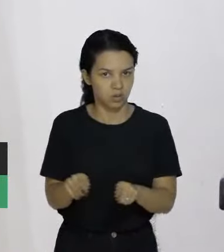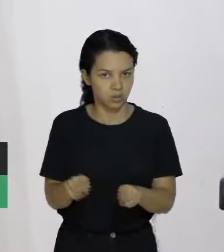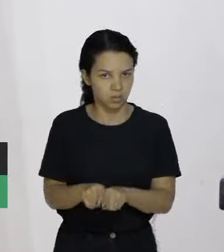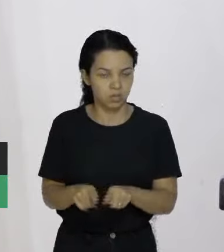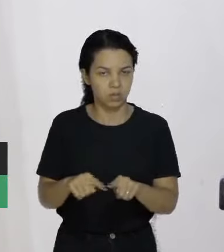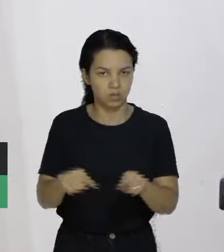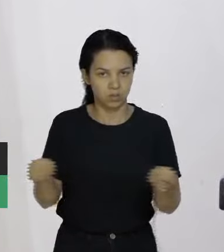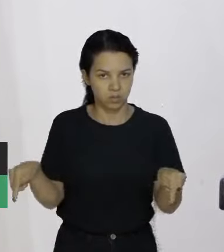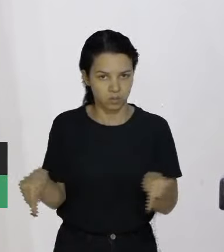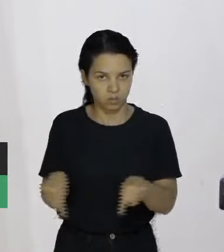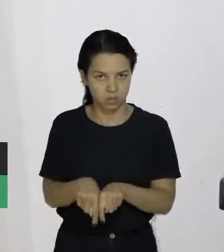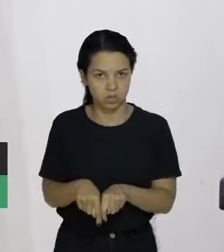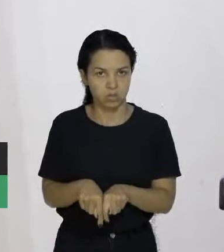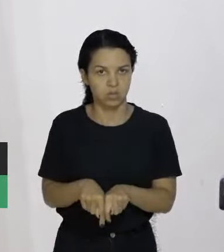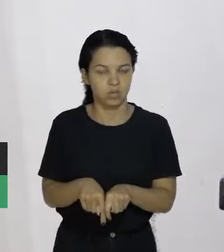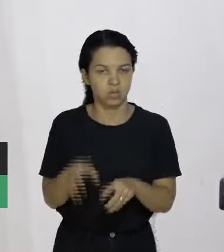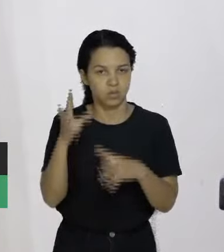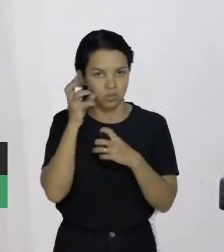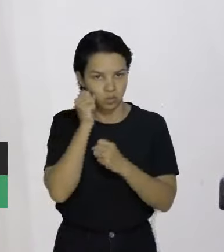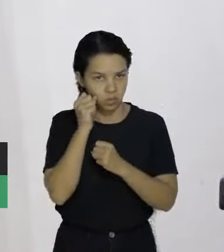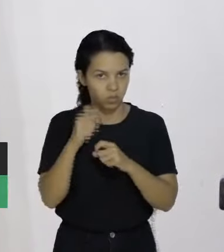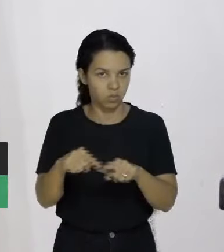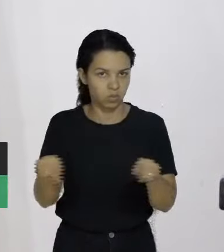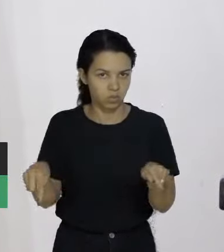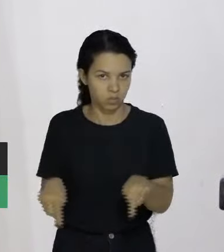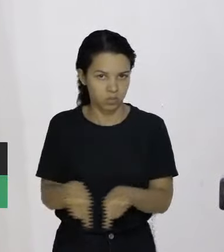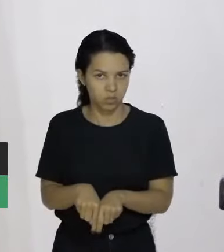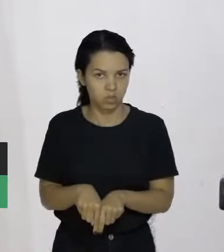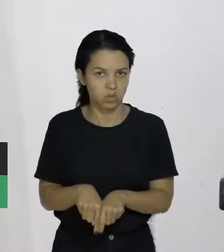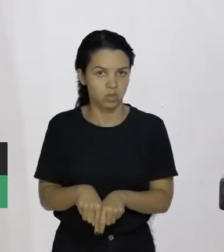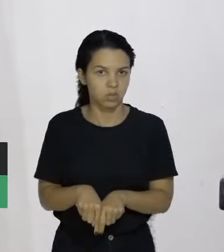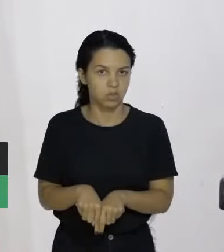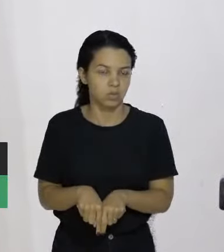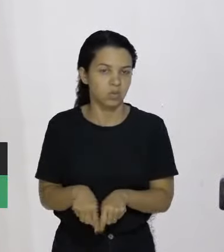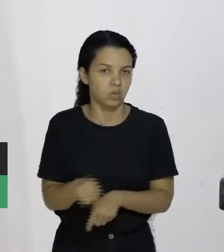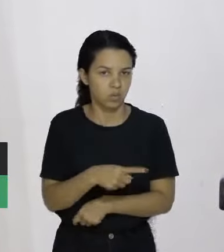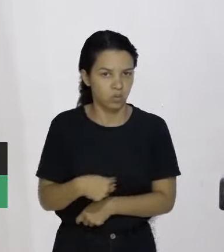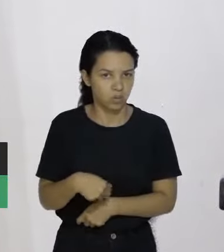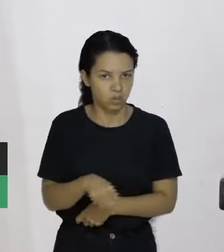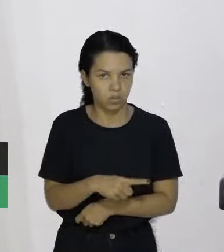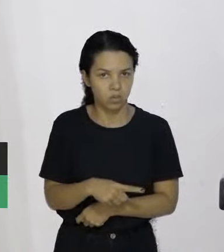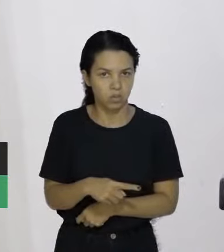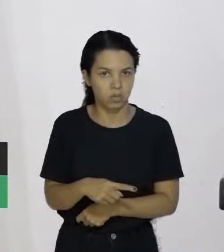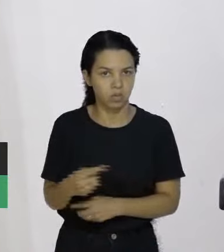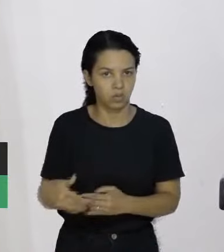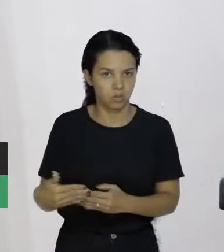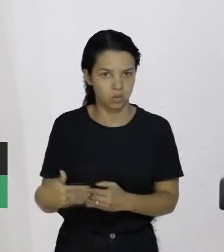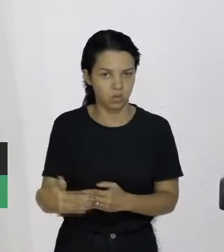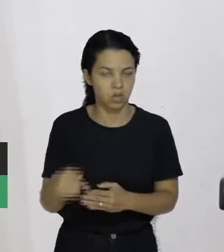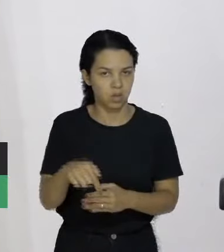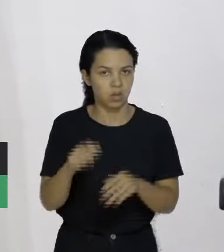vestiários e os dormitórios para que daqui a pouco nós não estejamos aqui na Assembleia Legislativa